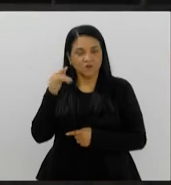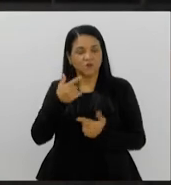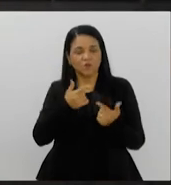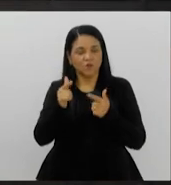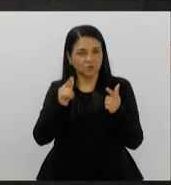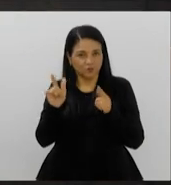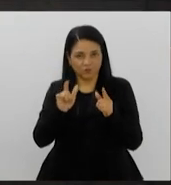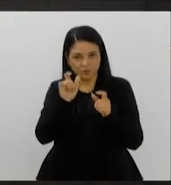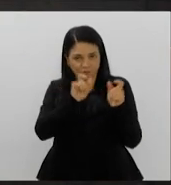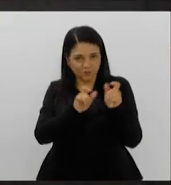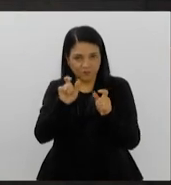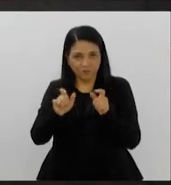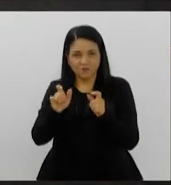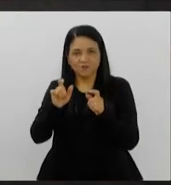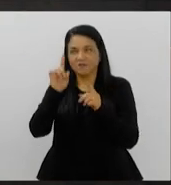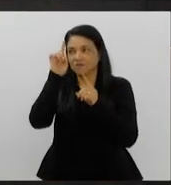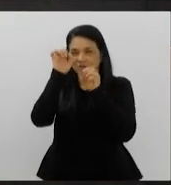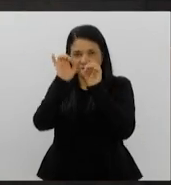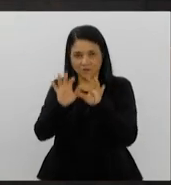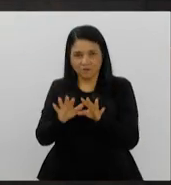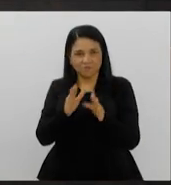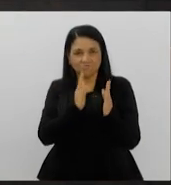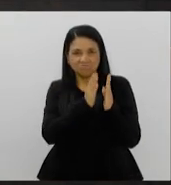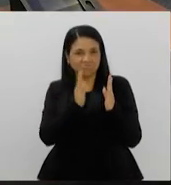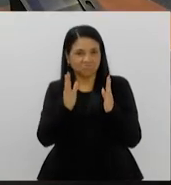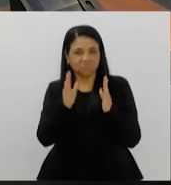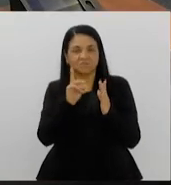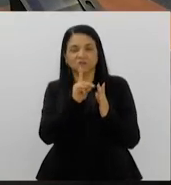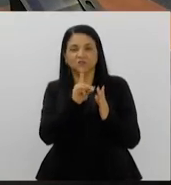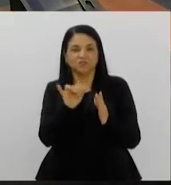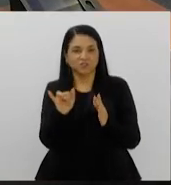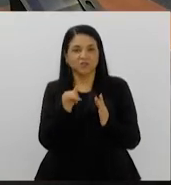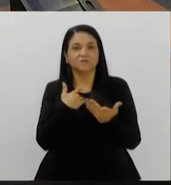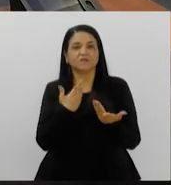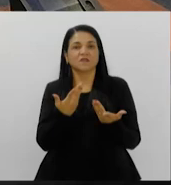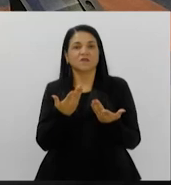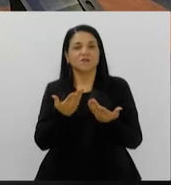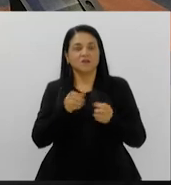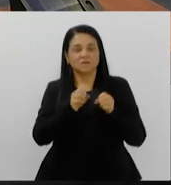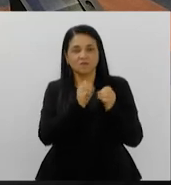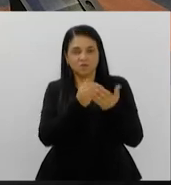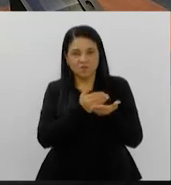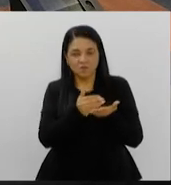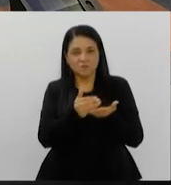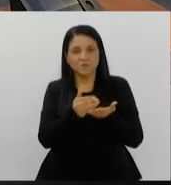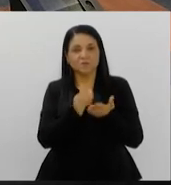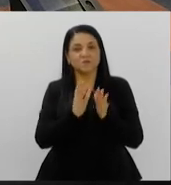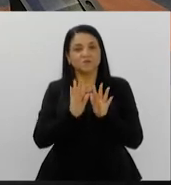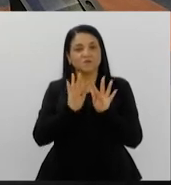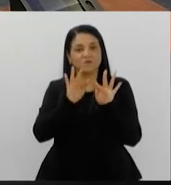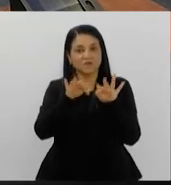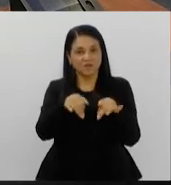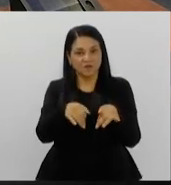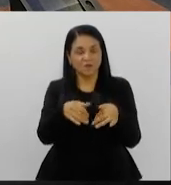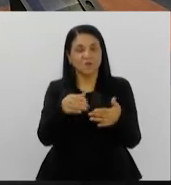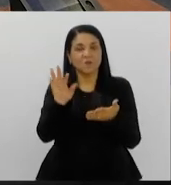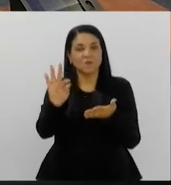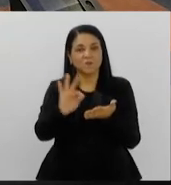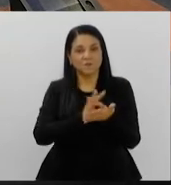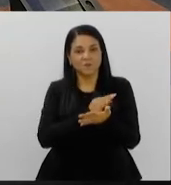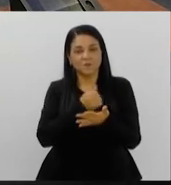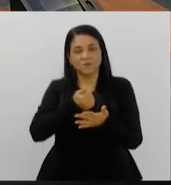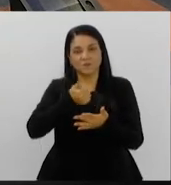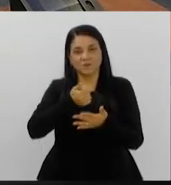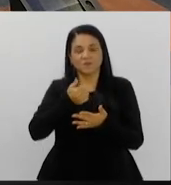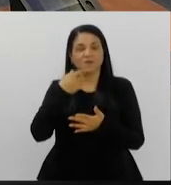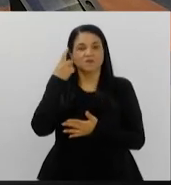abençoe, não havendo mais nada a tratar na hora do dia, passa o expediente final com o primeiro orador inscrito, o